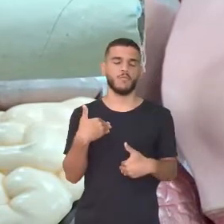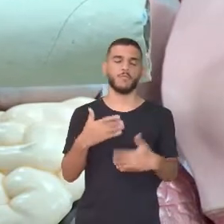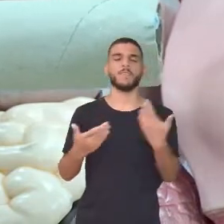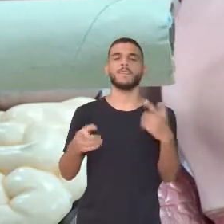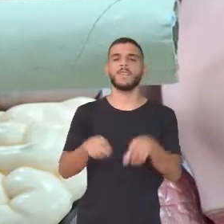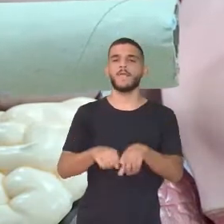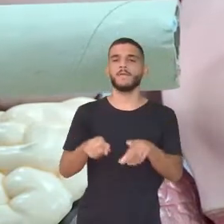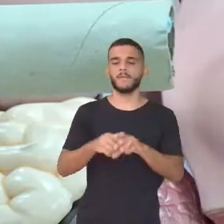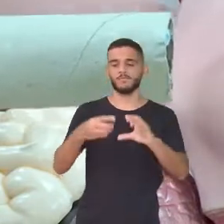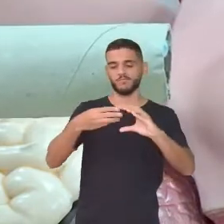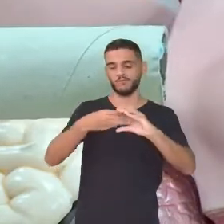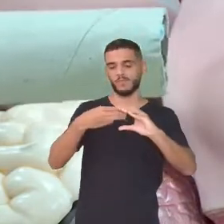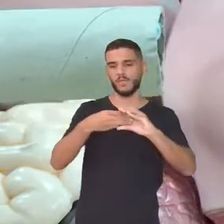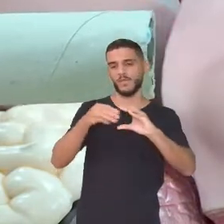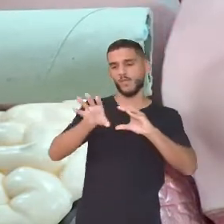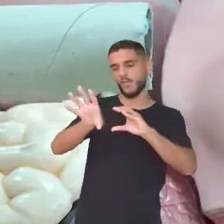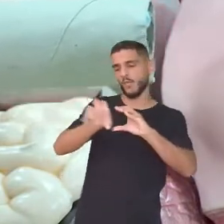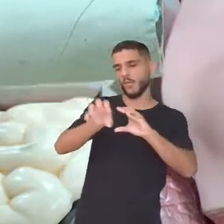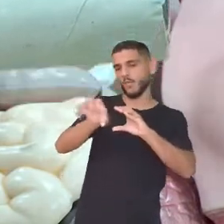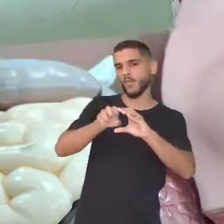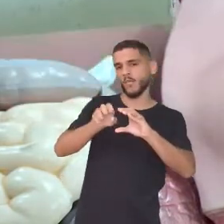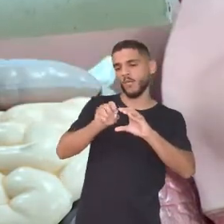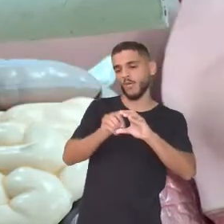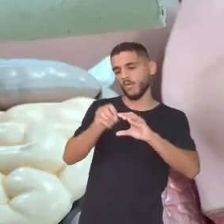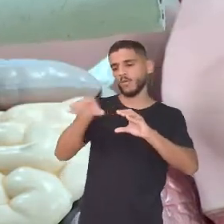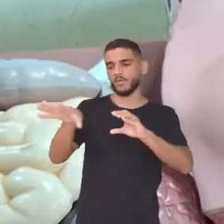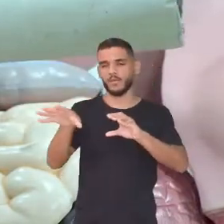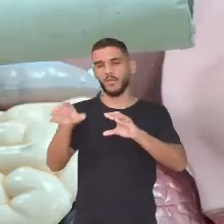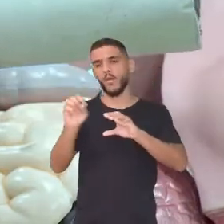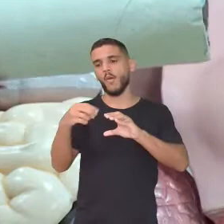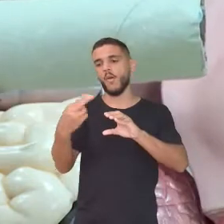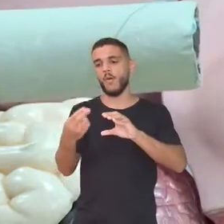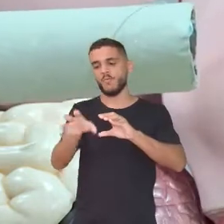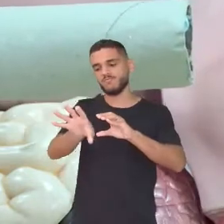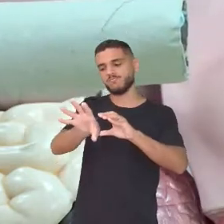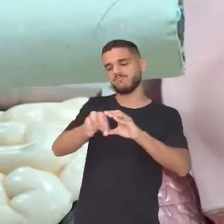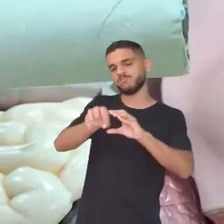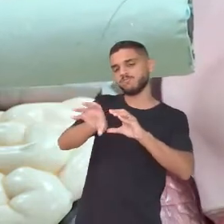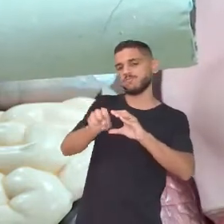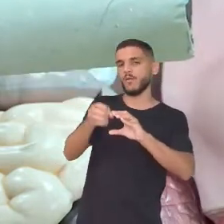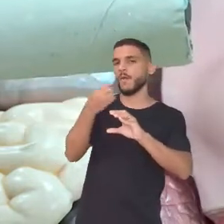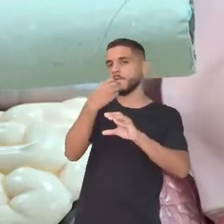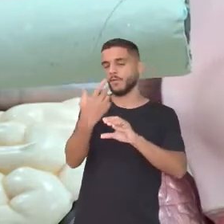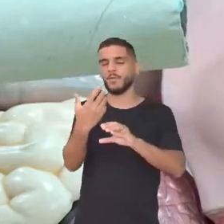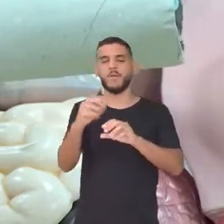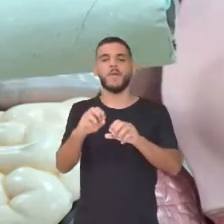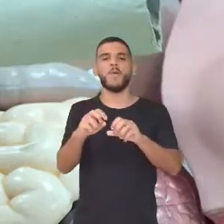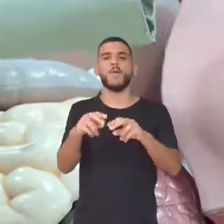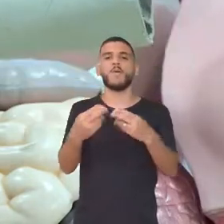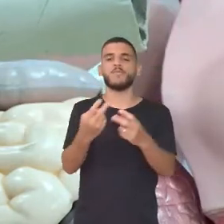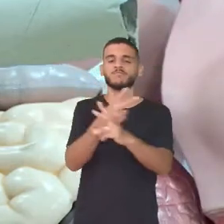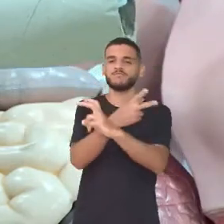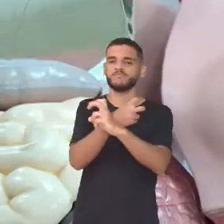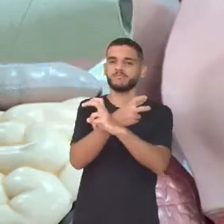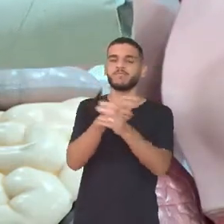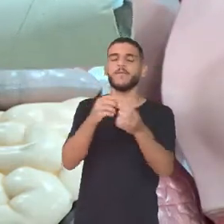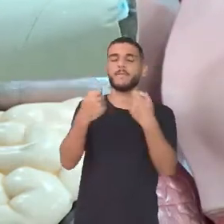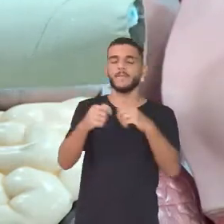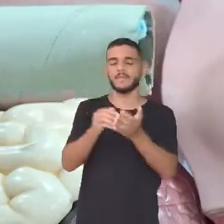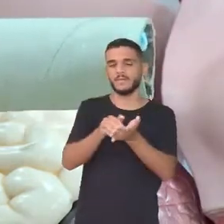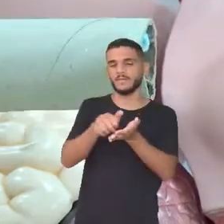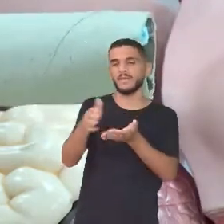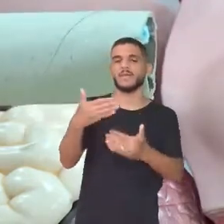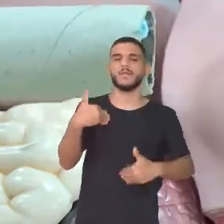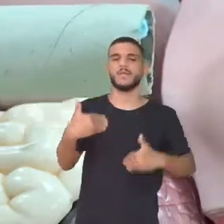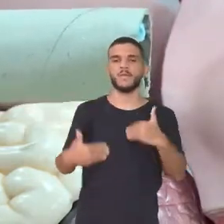tecidos, aquilo que já não serve mais. Ou está em excesso, ou é uma substância tóxica que tem que sair do nosso corpo. Enquanto que